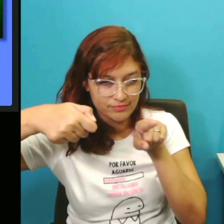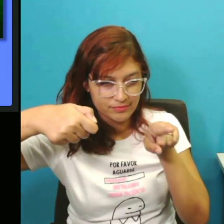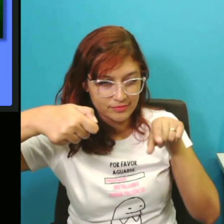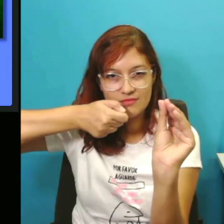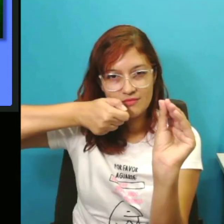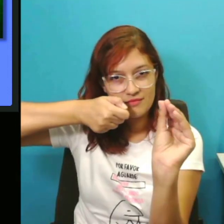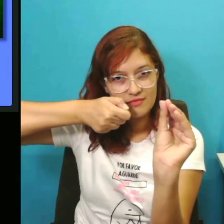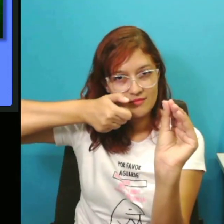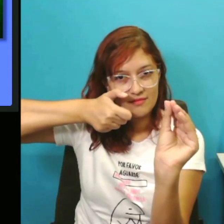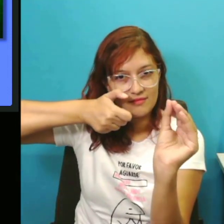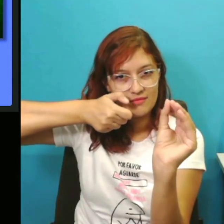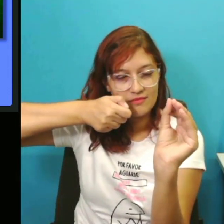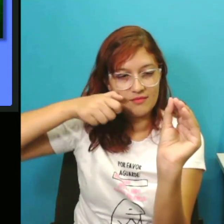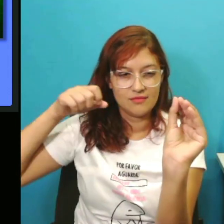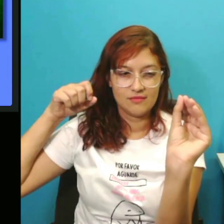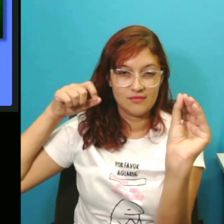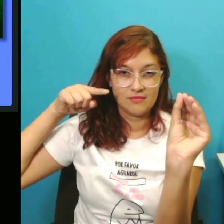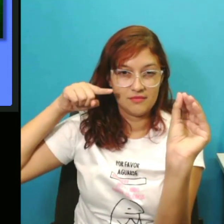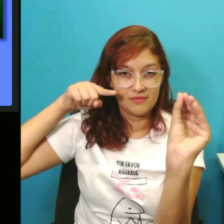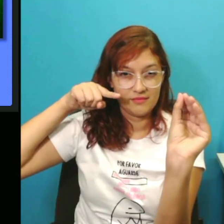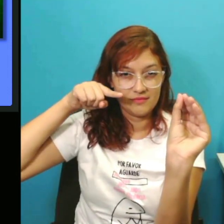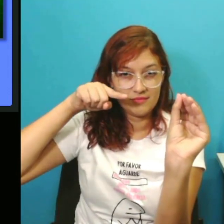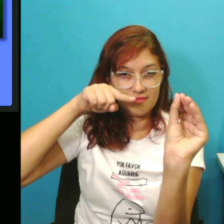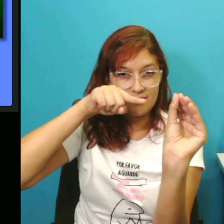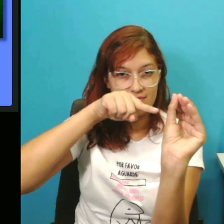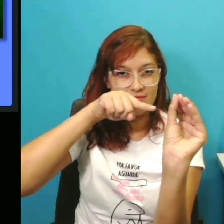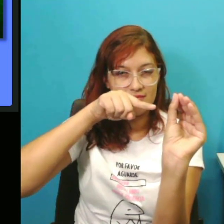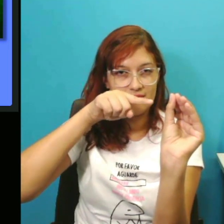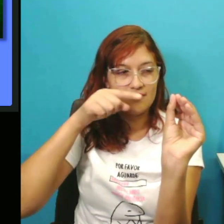Que vai mirar o laser.